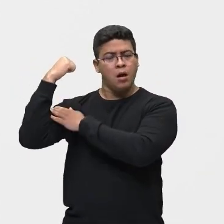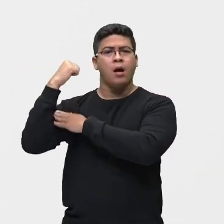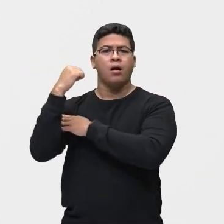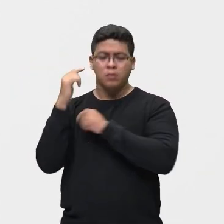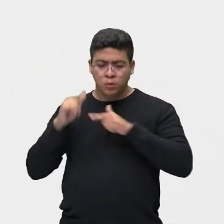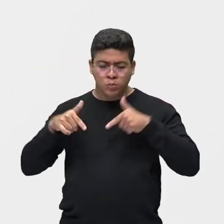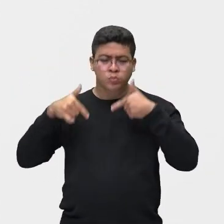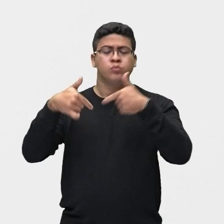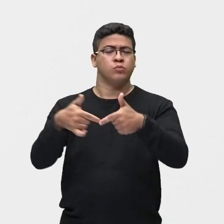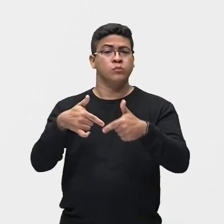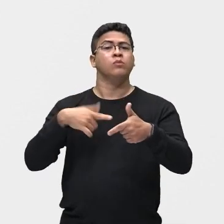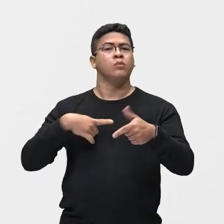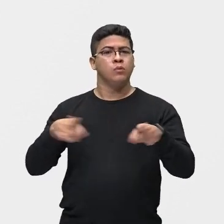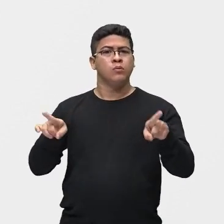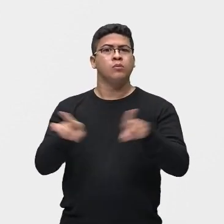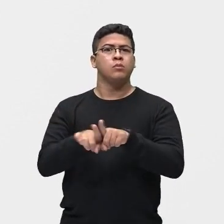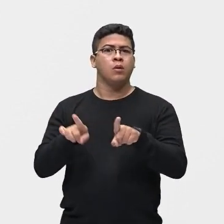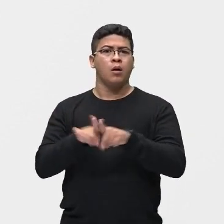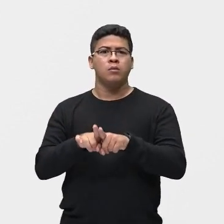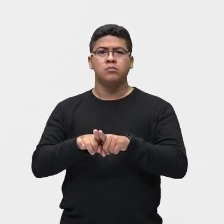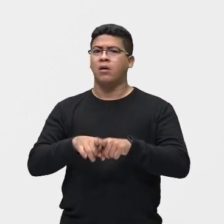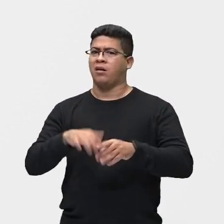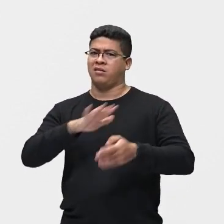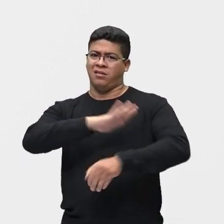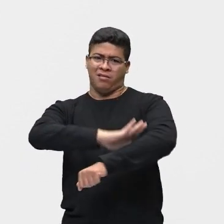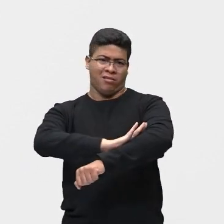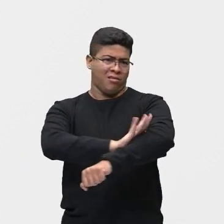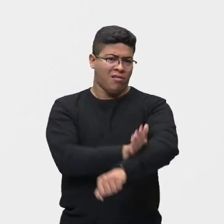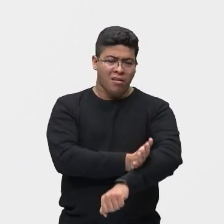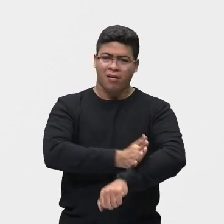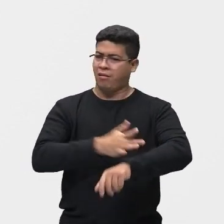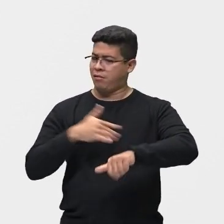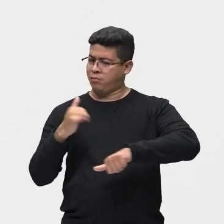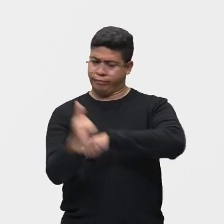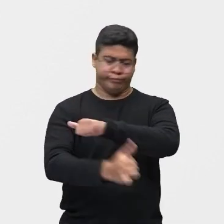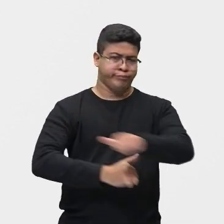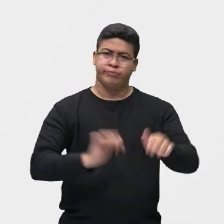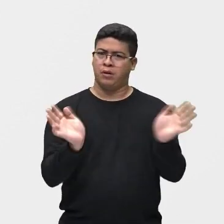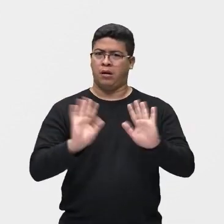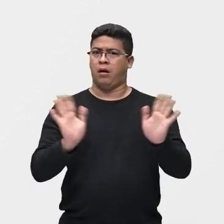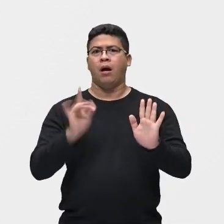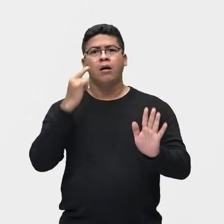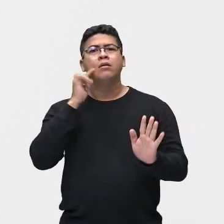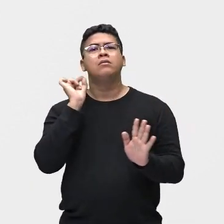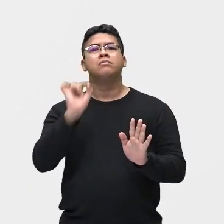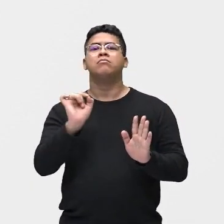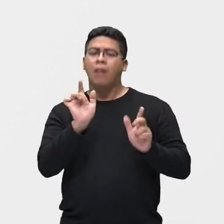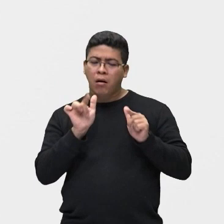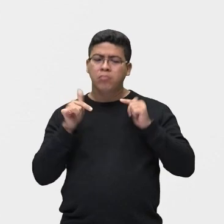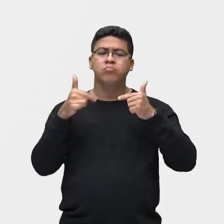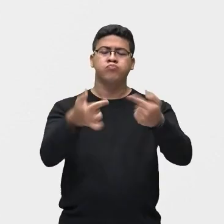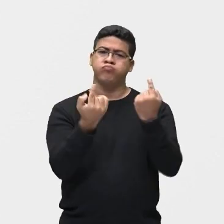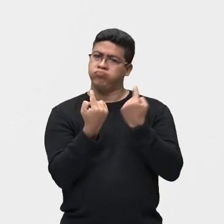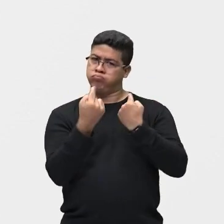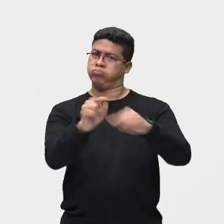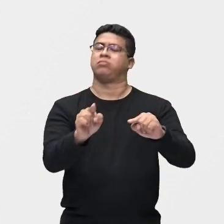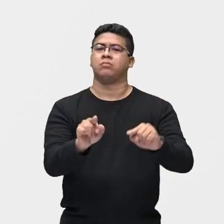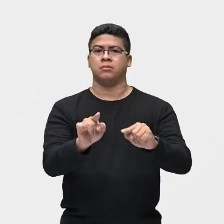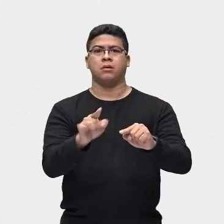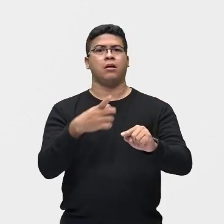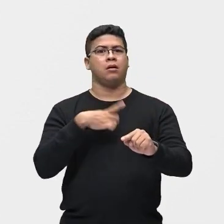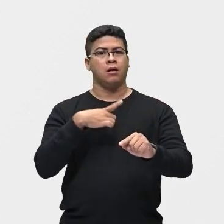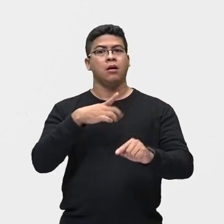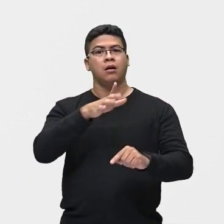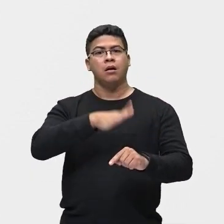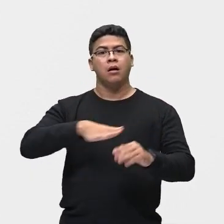gente, que aqui no Brasil se misturam. Por favor, a cartela anterior, pois os fiéis do Candomblé e da Umbanda em geral